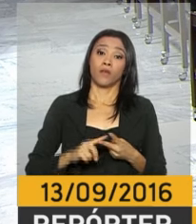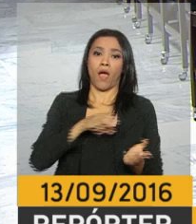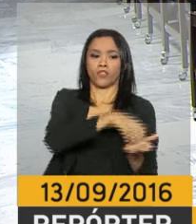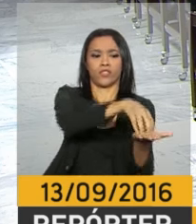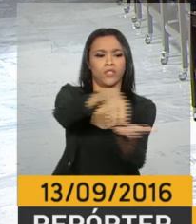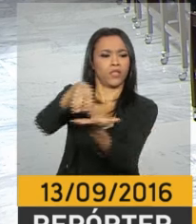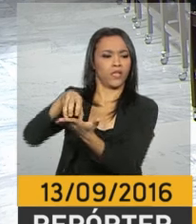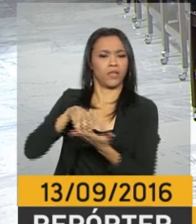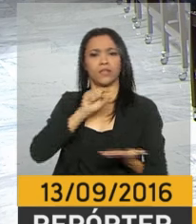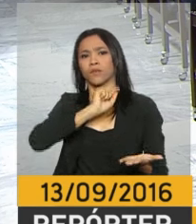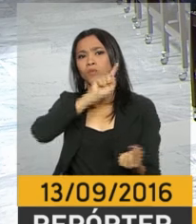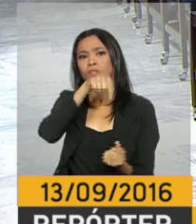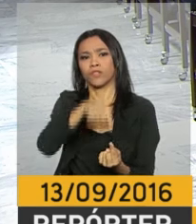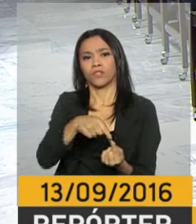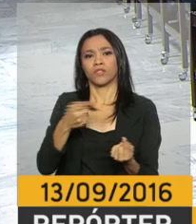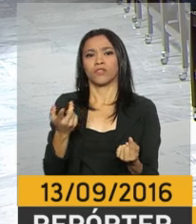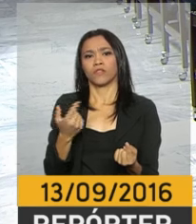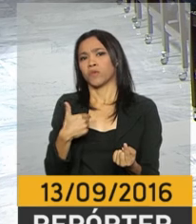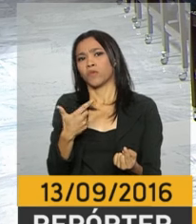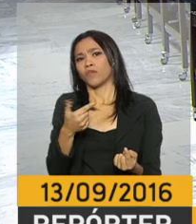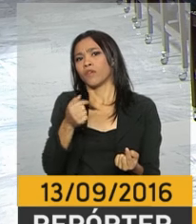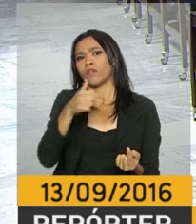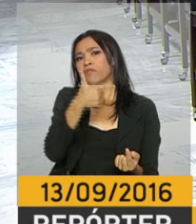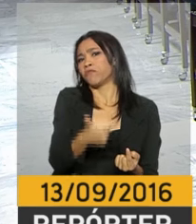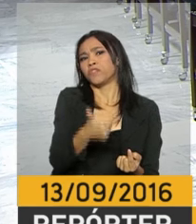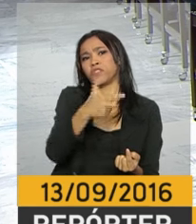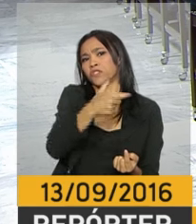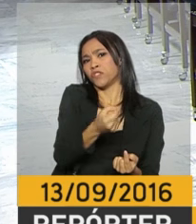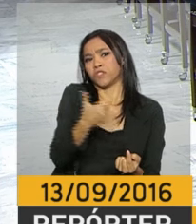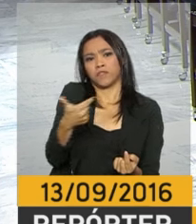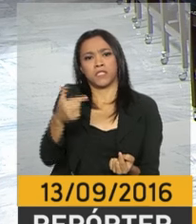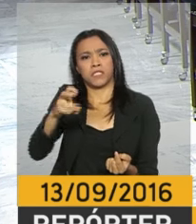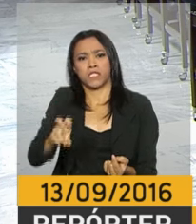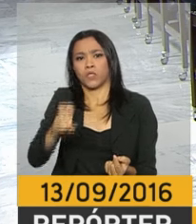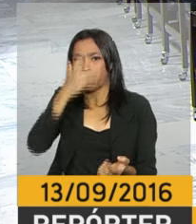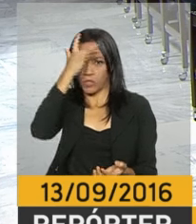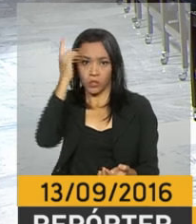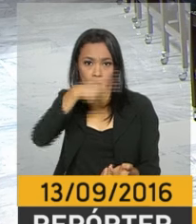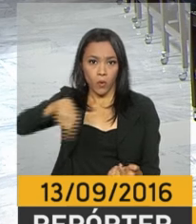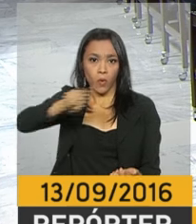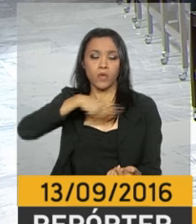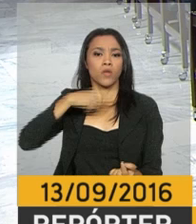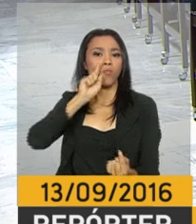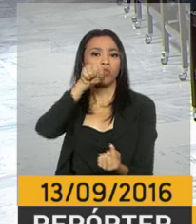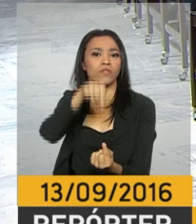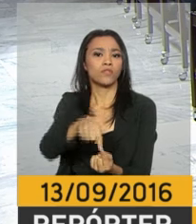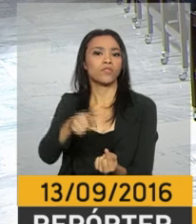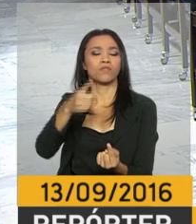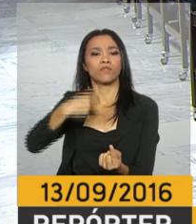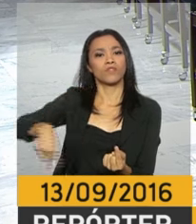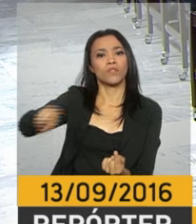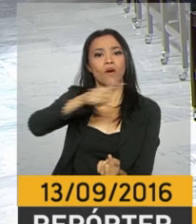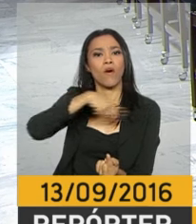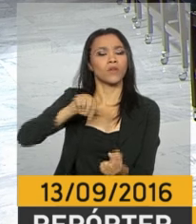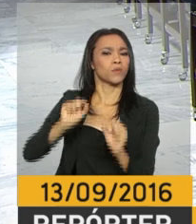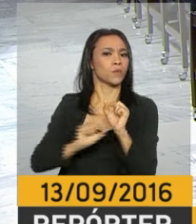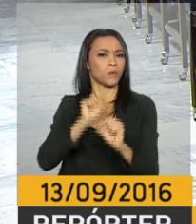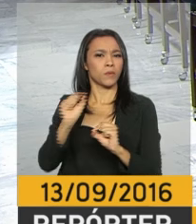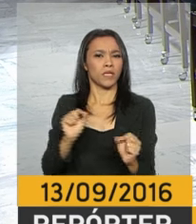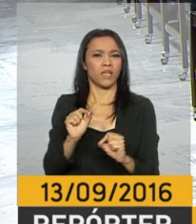Força Tarefa de não mais de 20 25 pessoas com o objetivo de nós eh